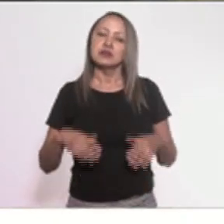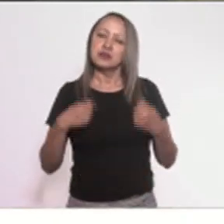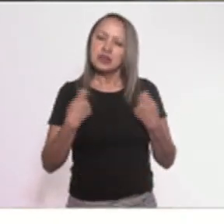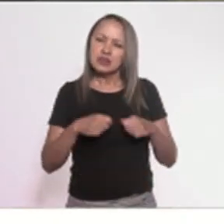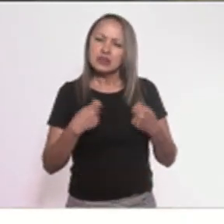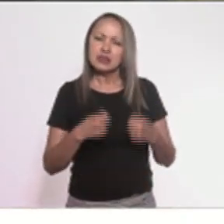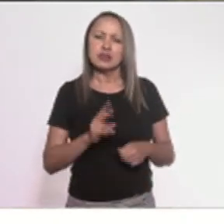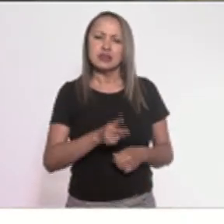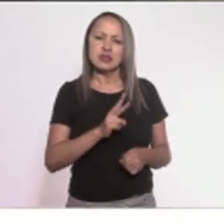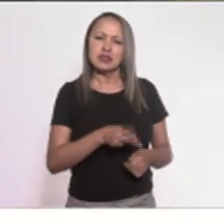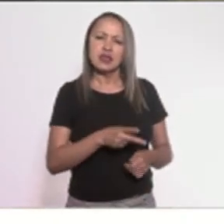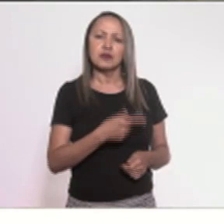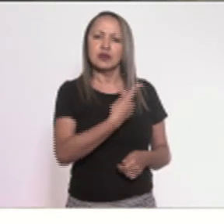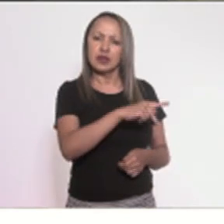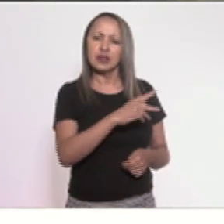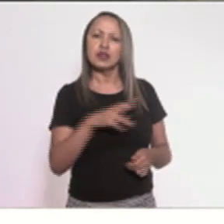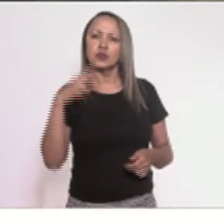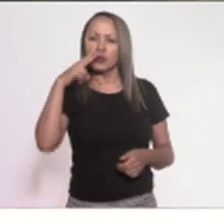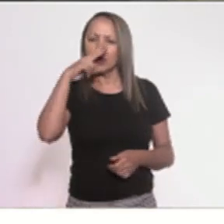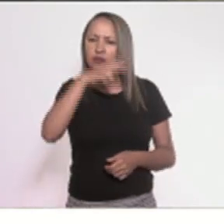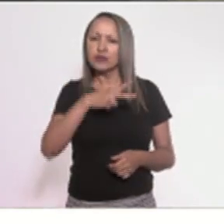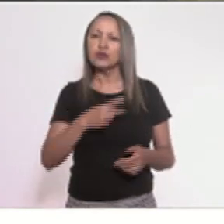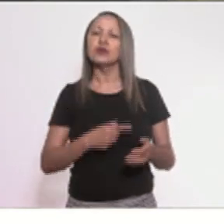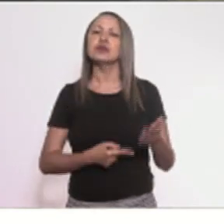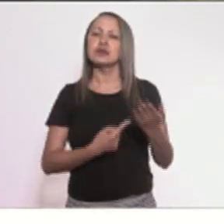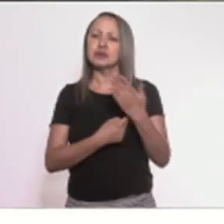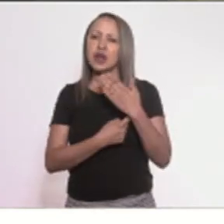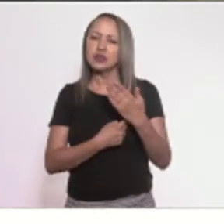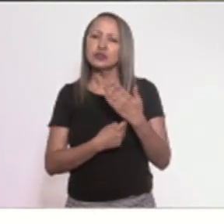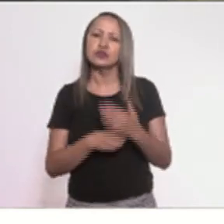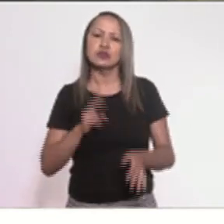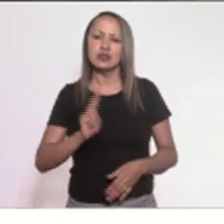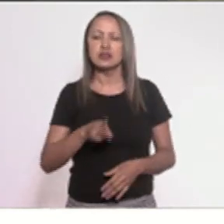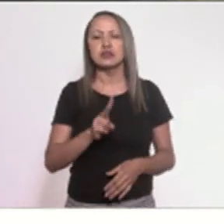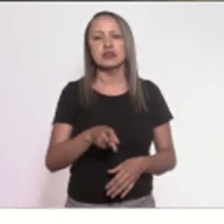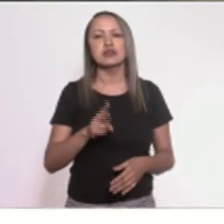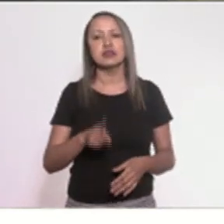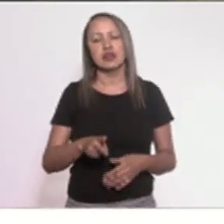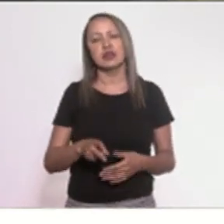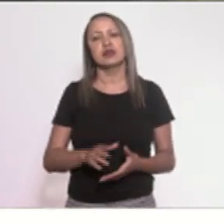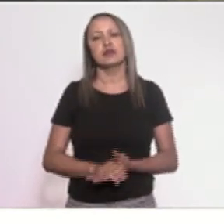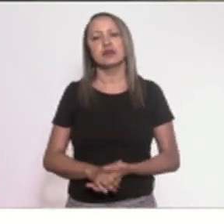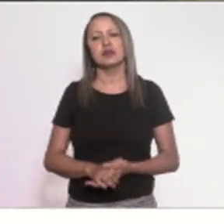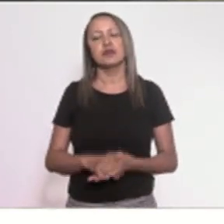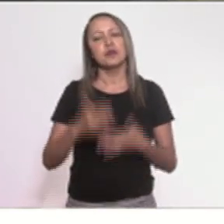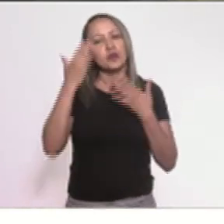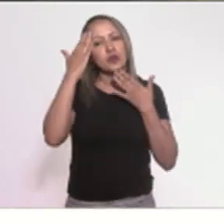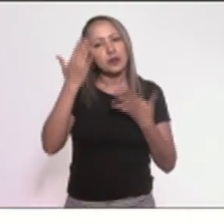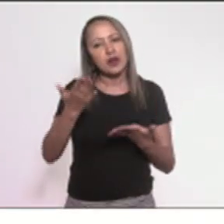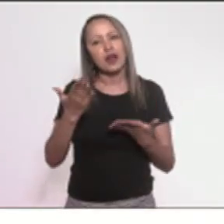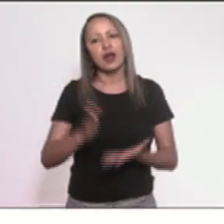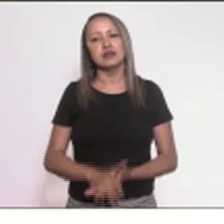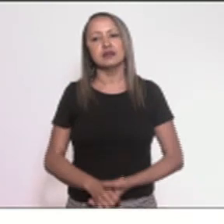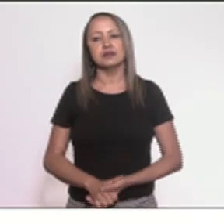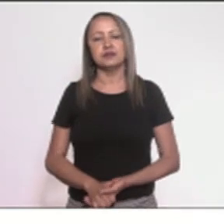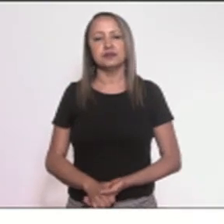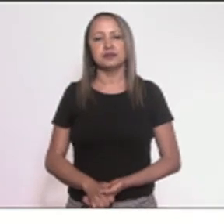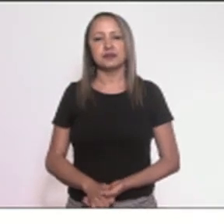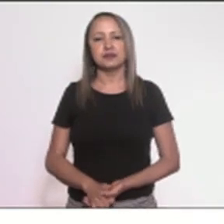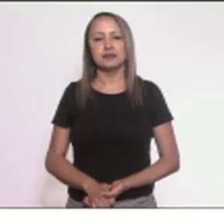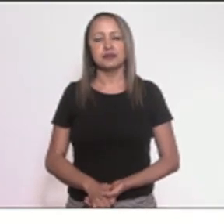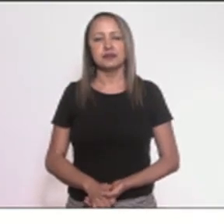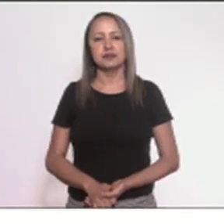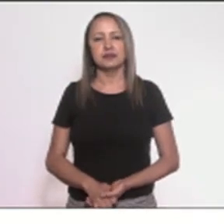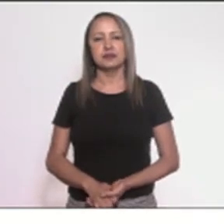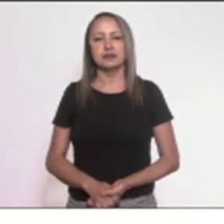sua força política para estarmos avançando com esse processo e realmente é uma pauta do Estado. Meu obrigado.